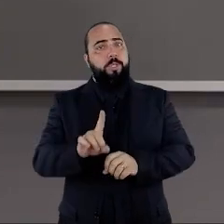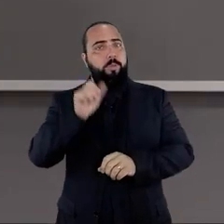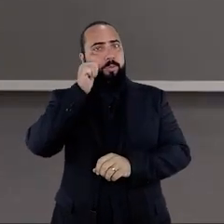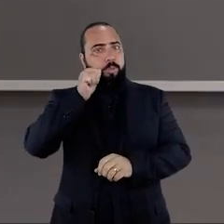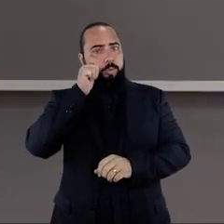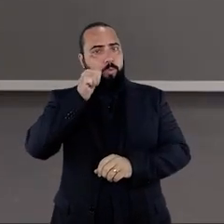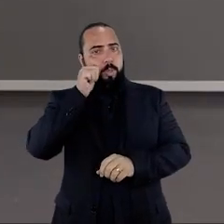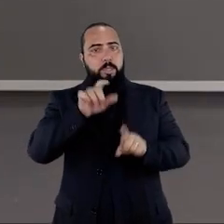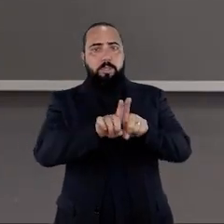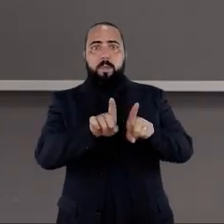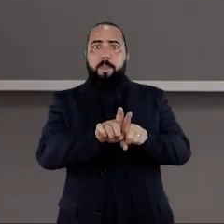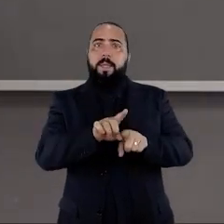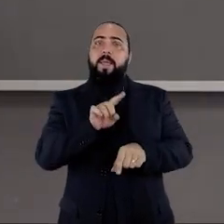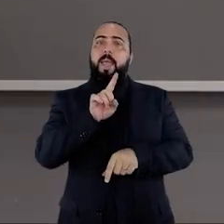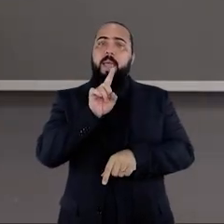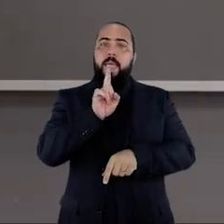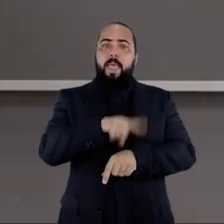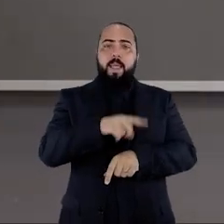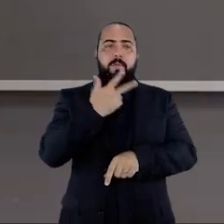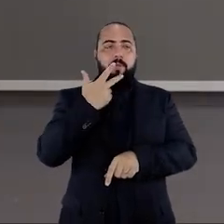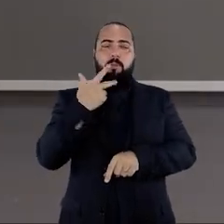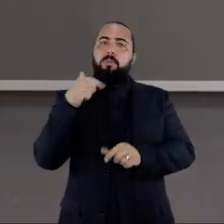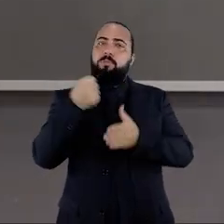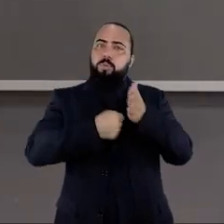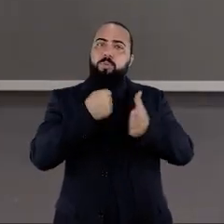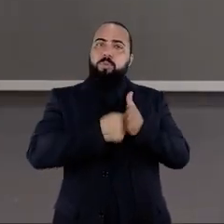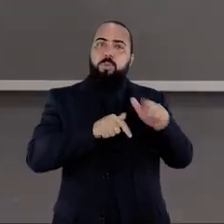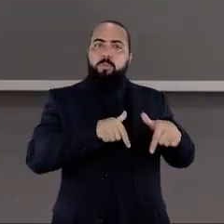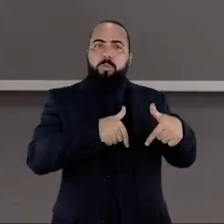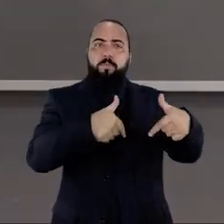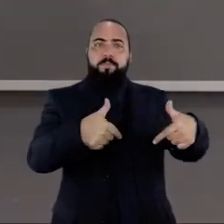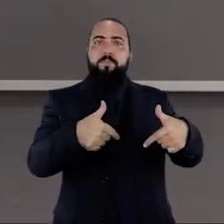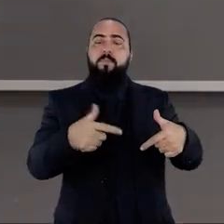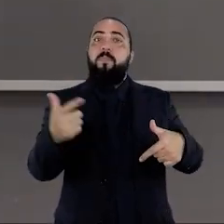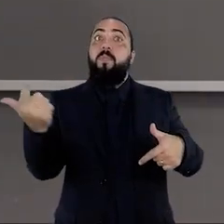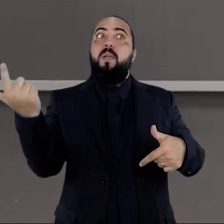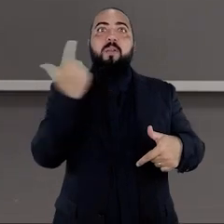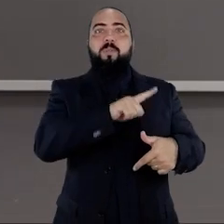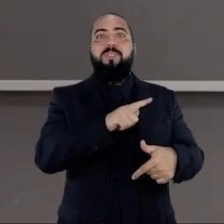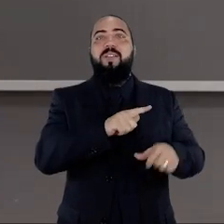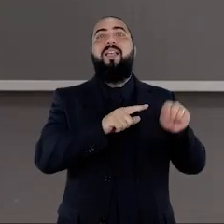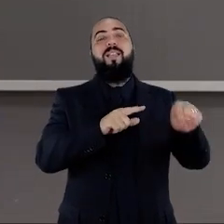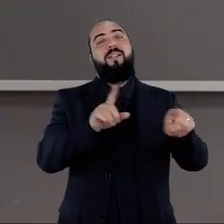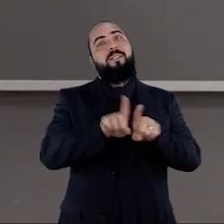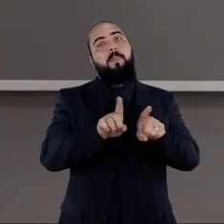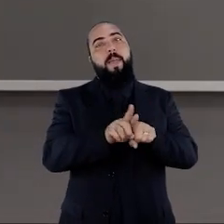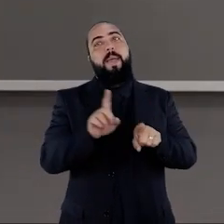direitos das mulheres e que Eleanor Roosevelt perdeu essa luta e as outras ganharam.